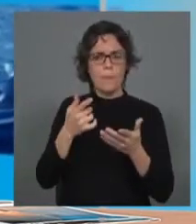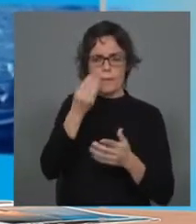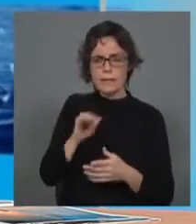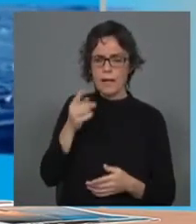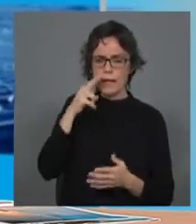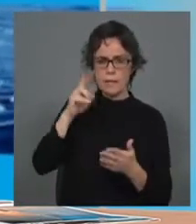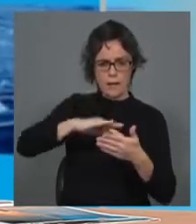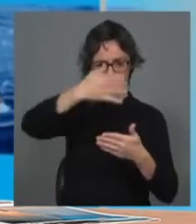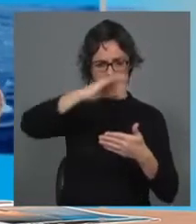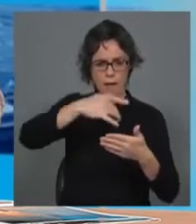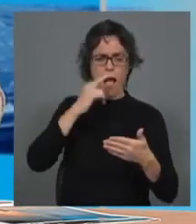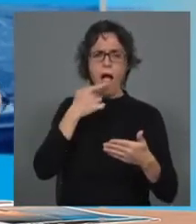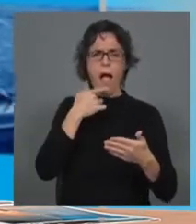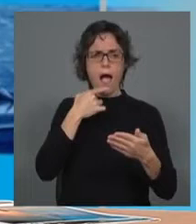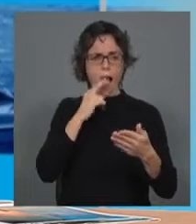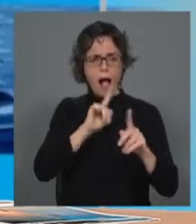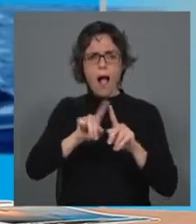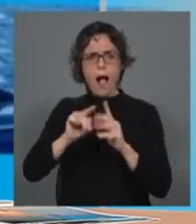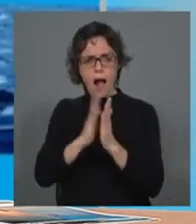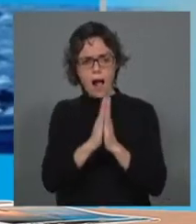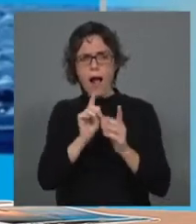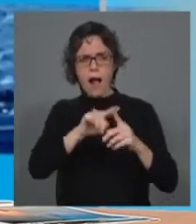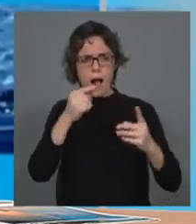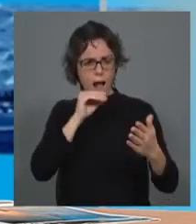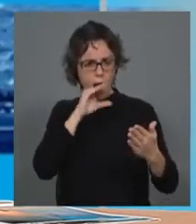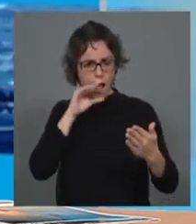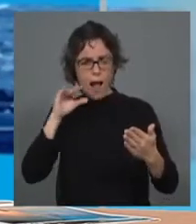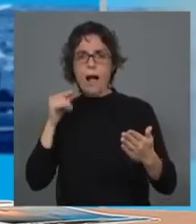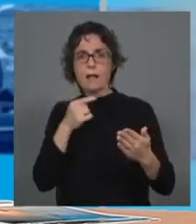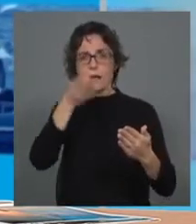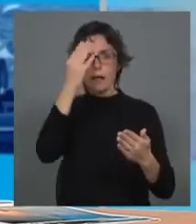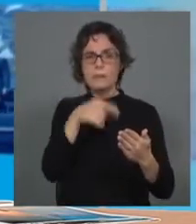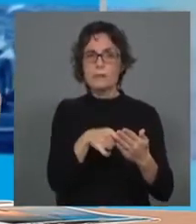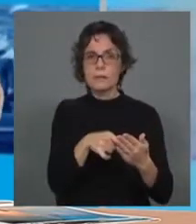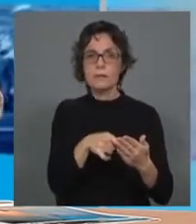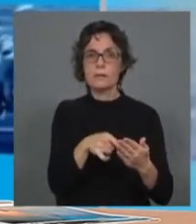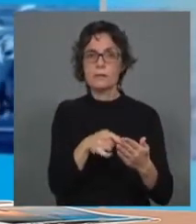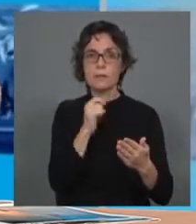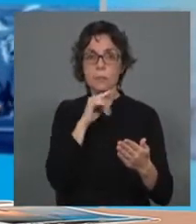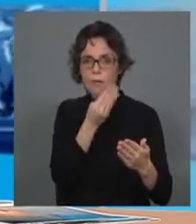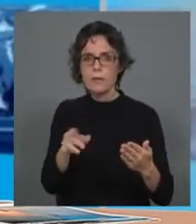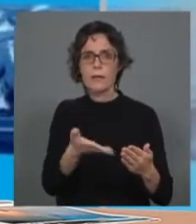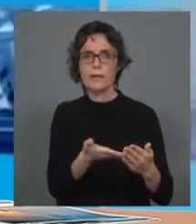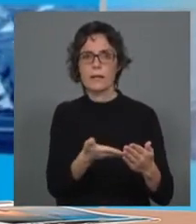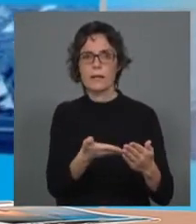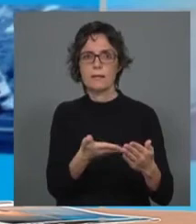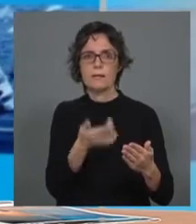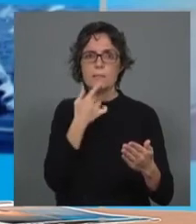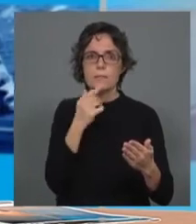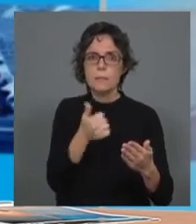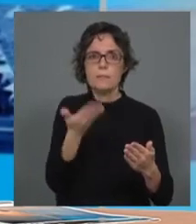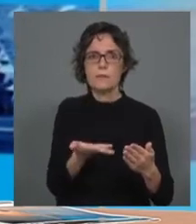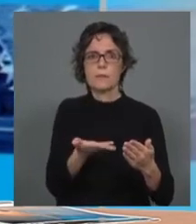os colegas que participam de outras tradições religiosas e que têm muitas vezes procedimentos diferentes relacionados a essas